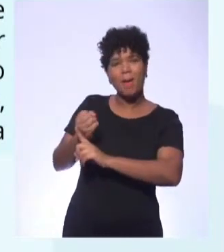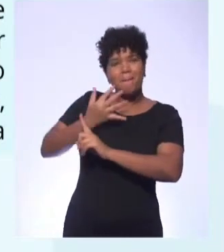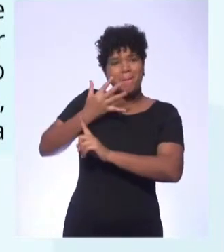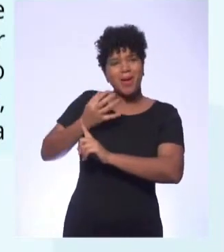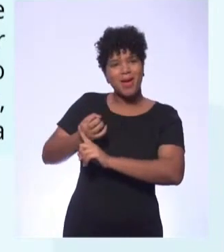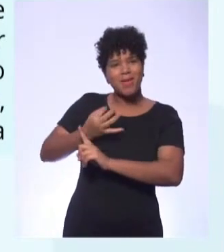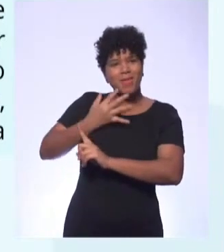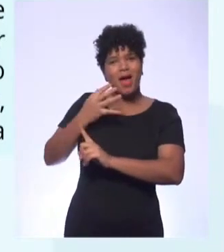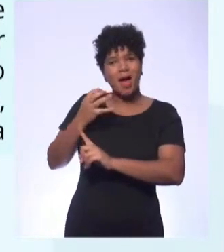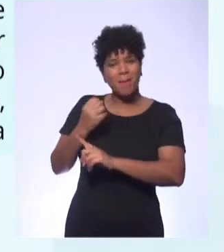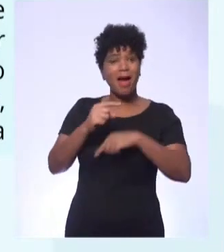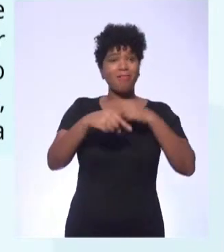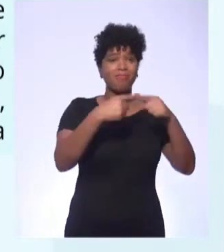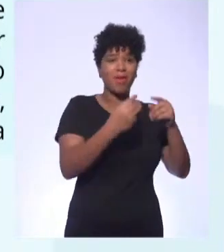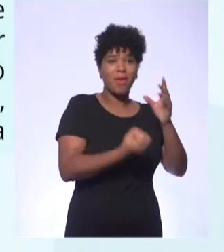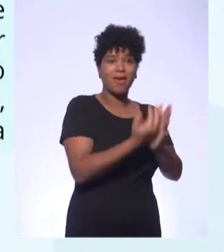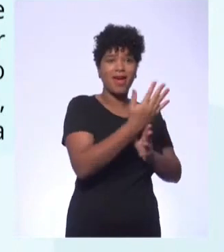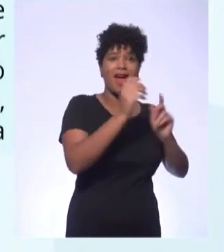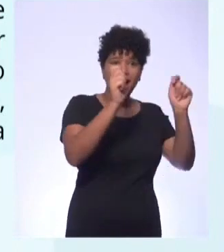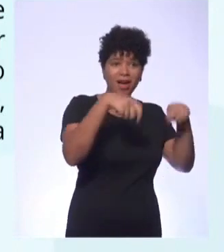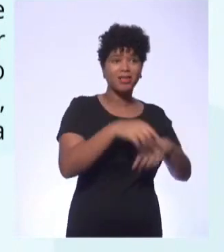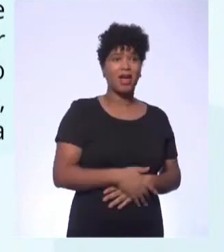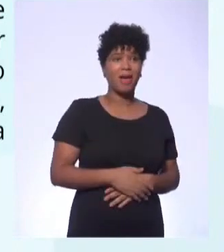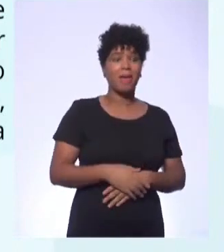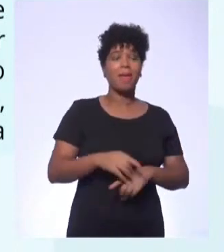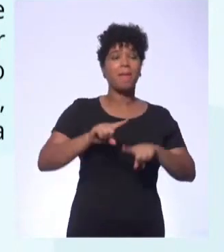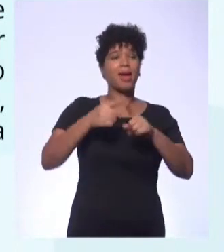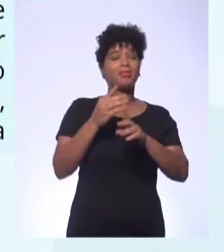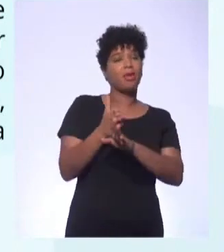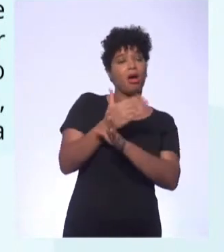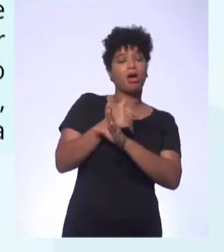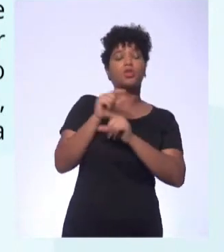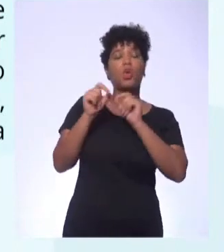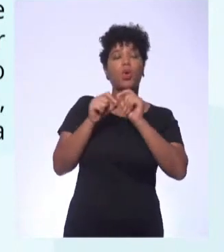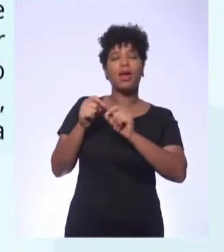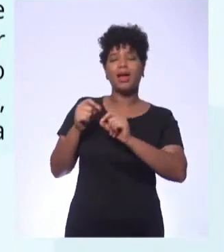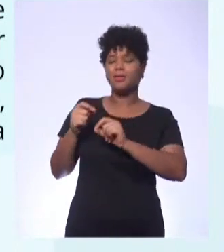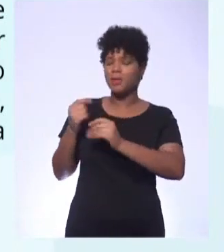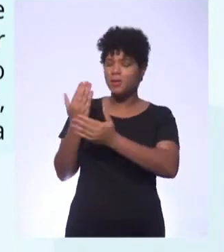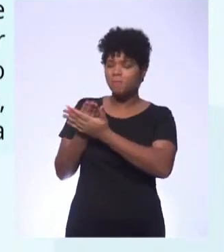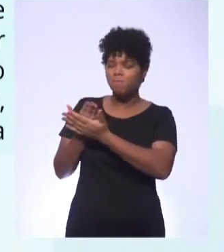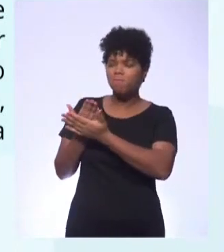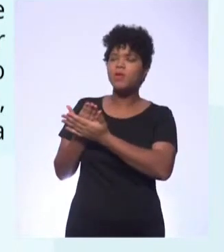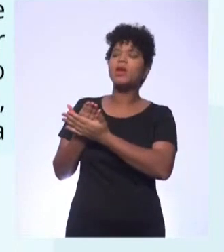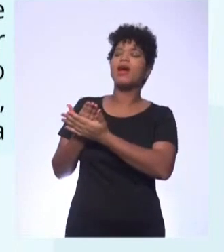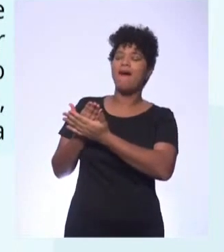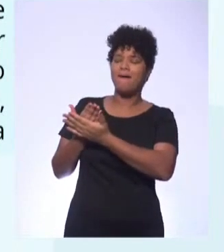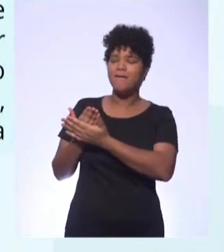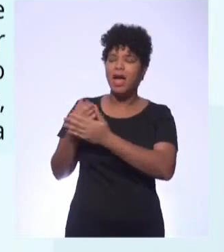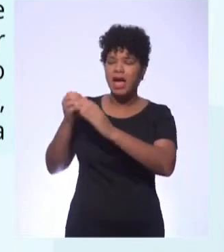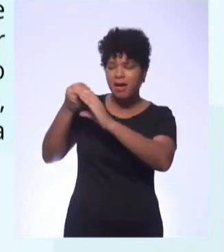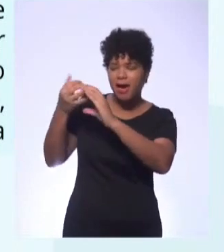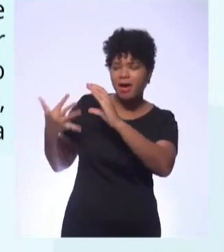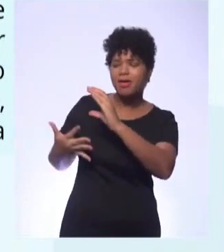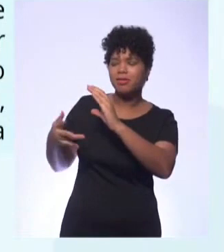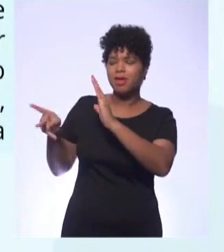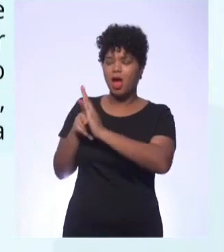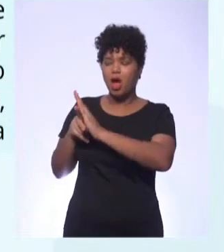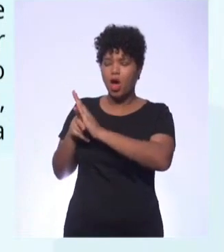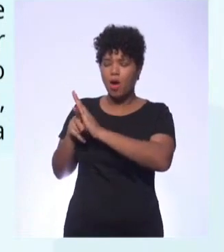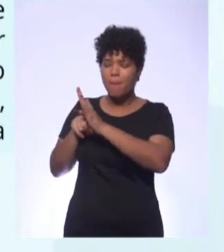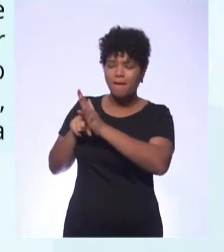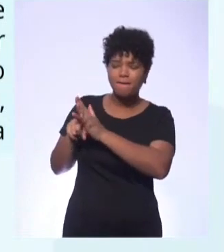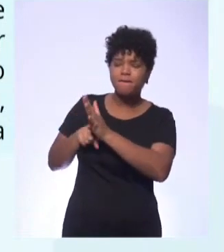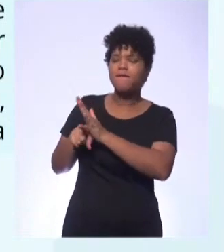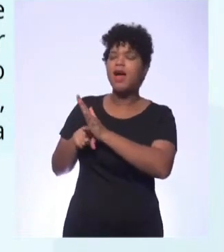popular, nessas características, estuda um pouco delas e procura imprimir, além da identidade do povo, a sua própria